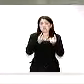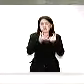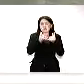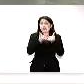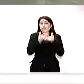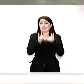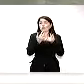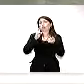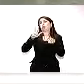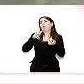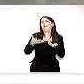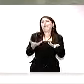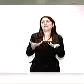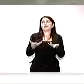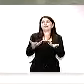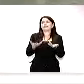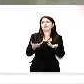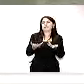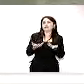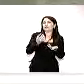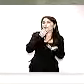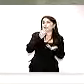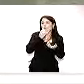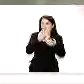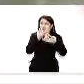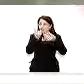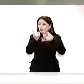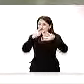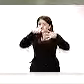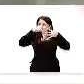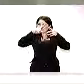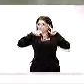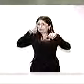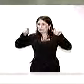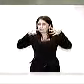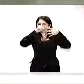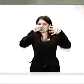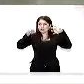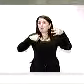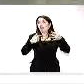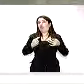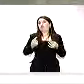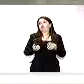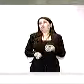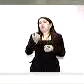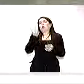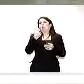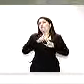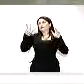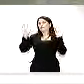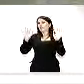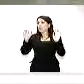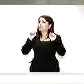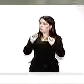não é não as as oscilações não são tão grandes né Eh até poderia